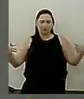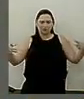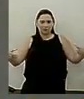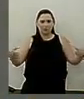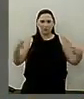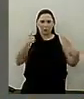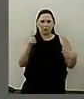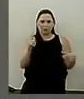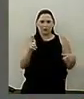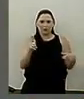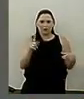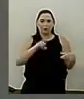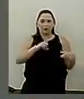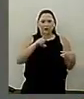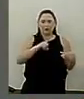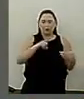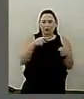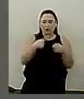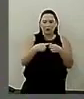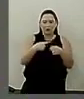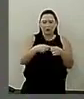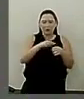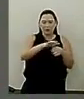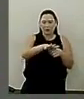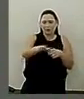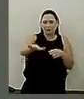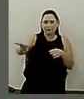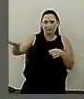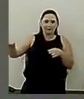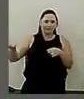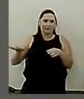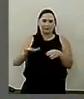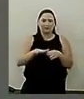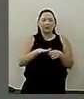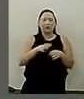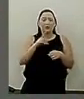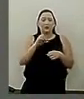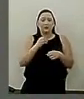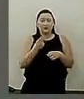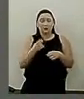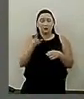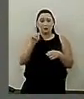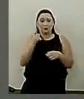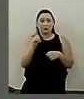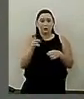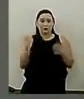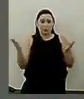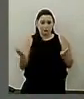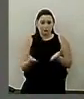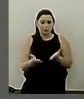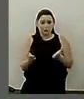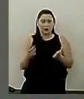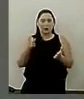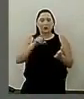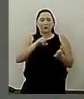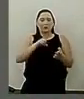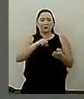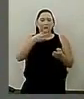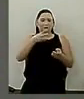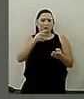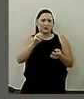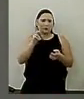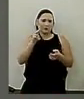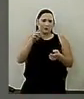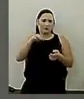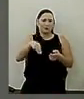cidade à sua margem. Ele é bem pequeno. O perímetro urbano de Goiânia hoje está ultrapassando 30